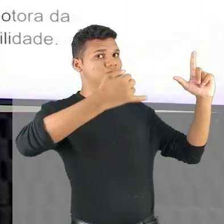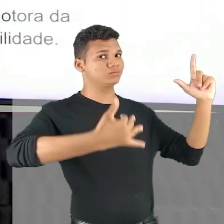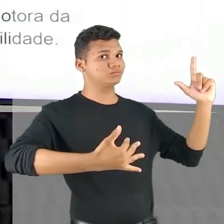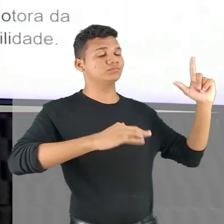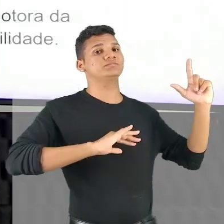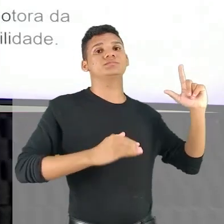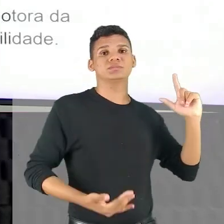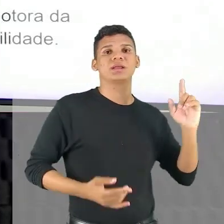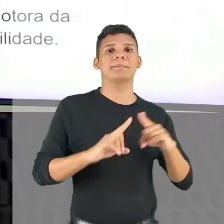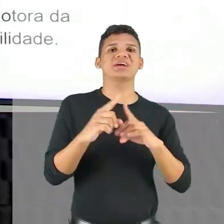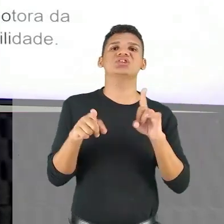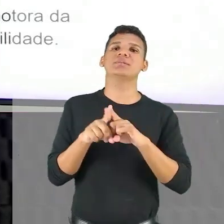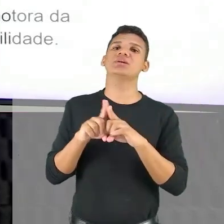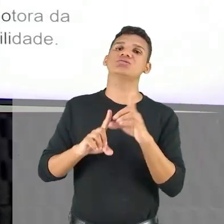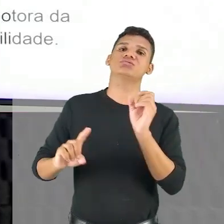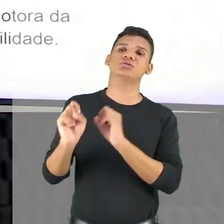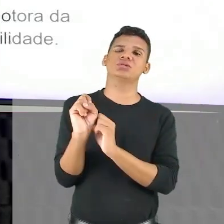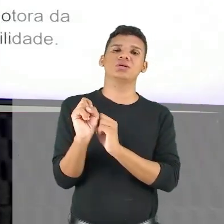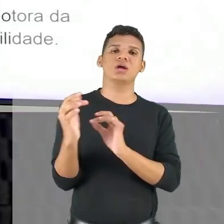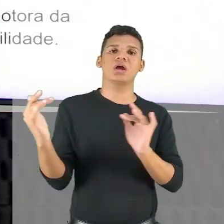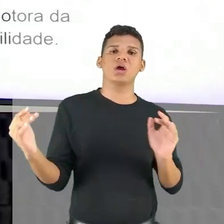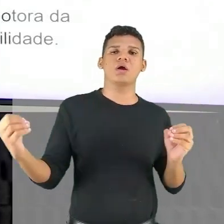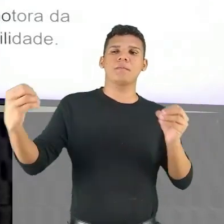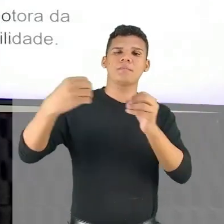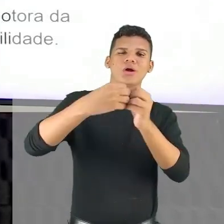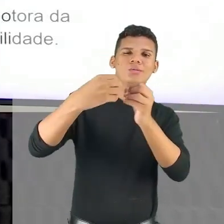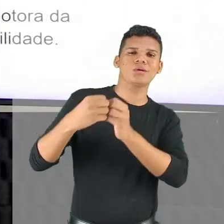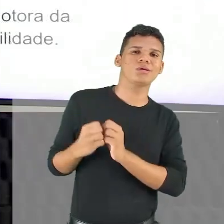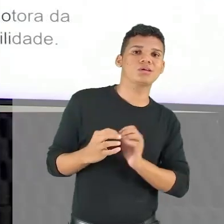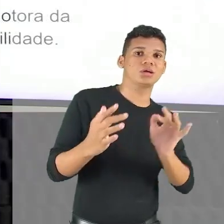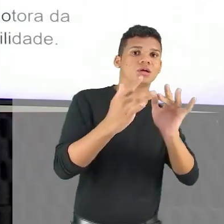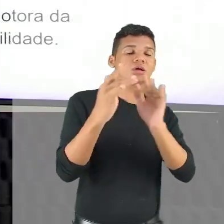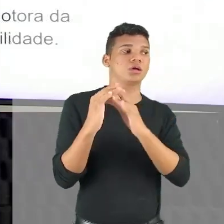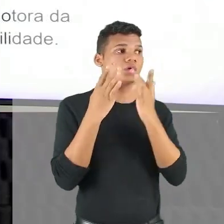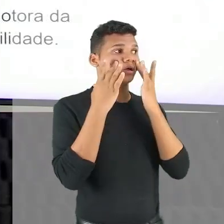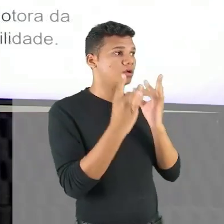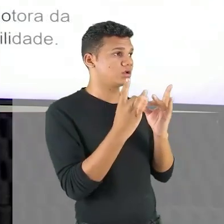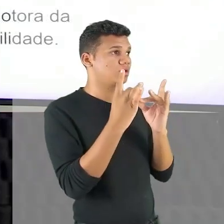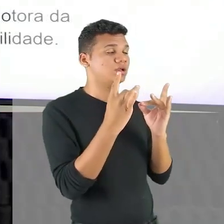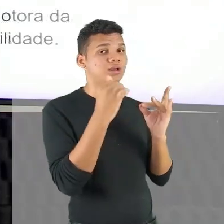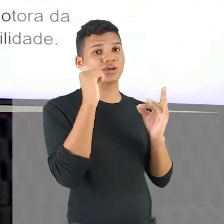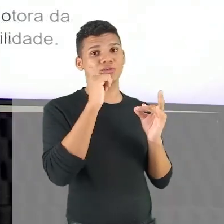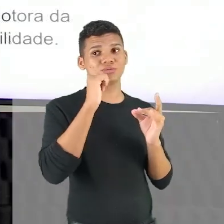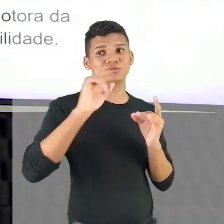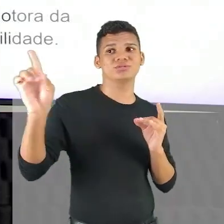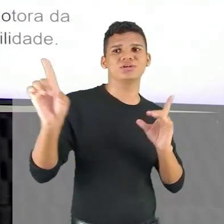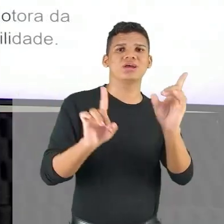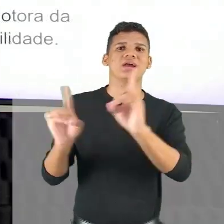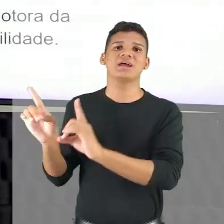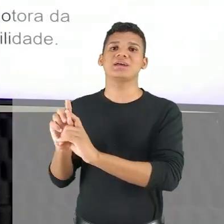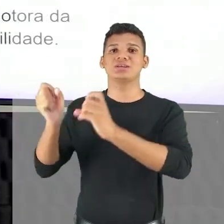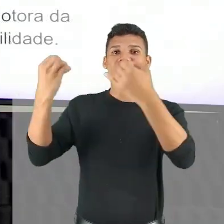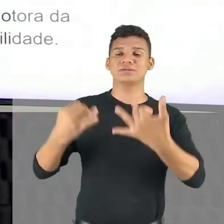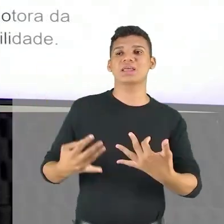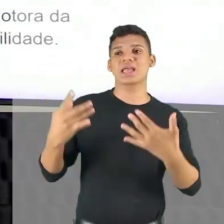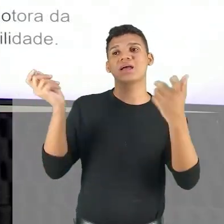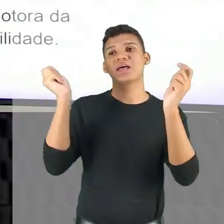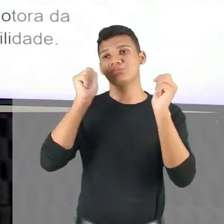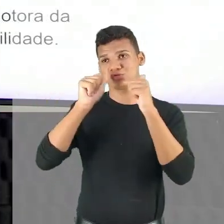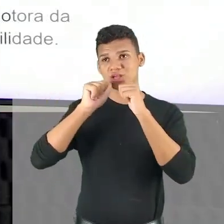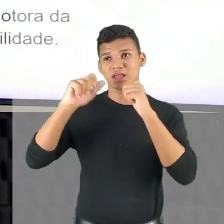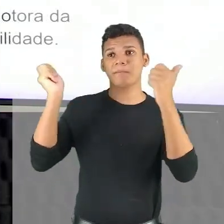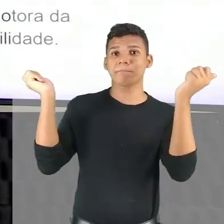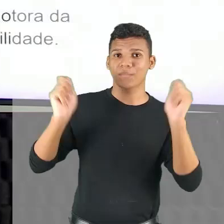para aproximá-los, né? Outras mulheres, e por isso que ela diz, las mujeres podemos. Então aqui, essa primeira pessoa do